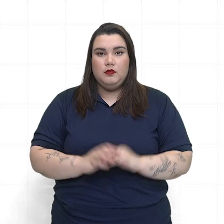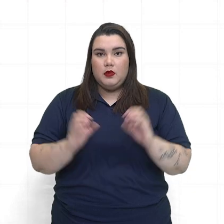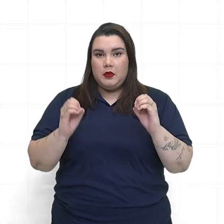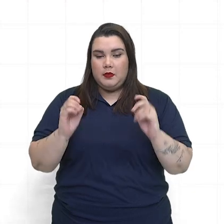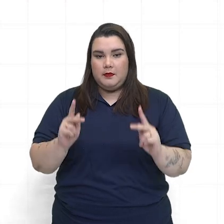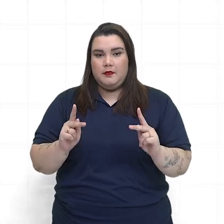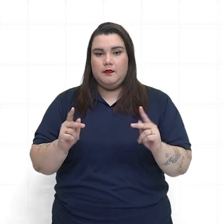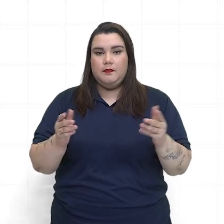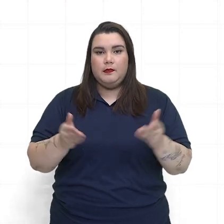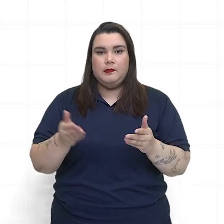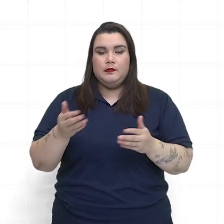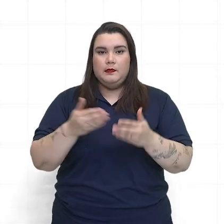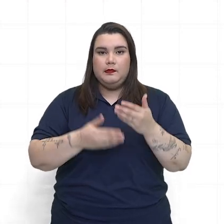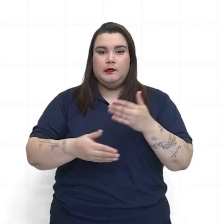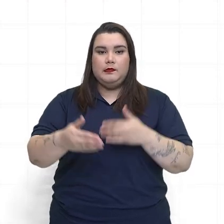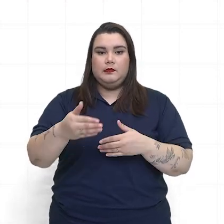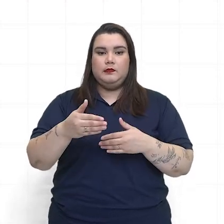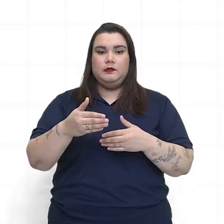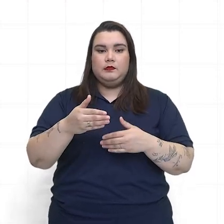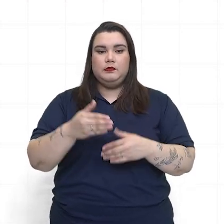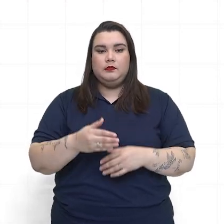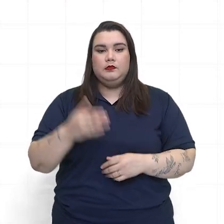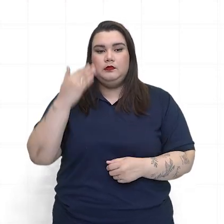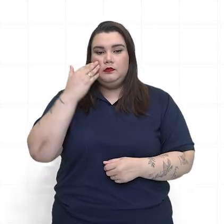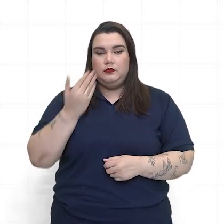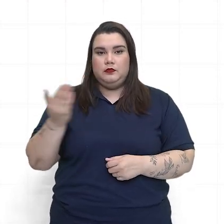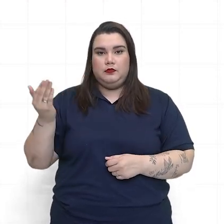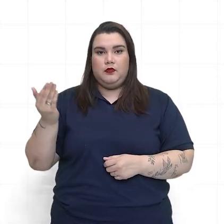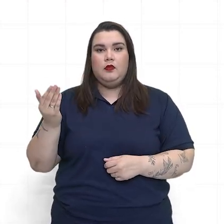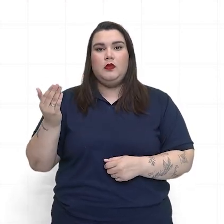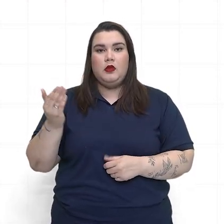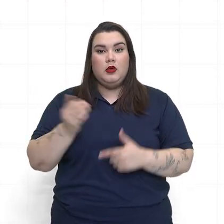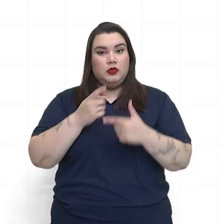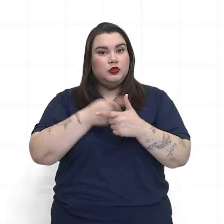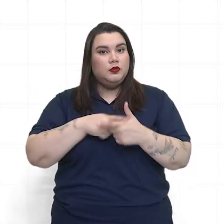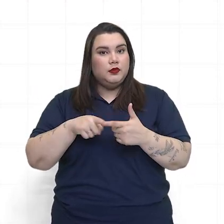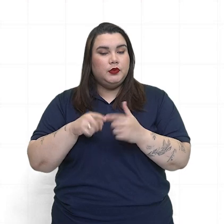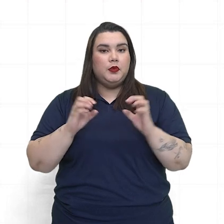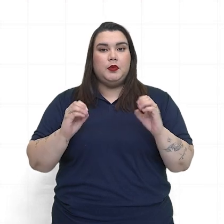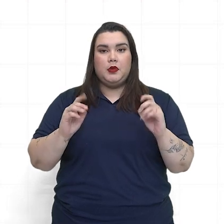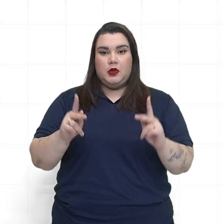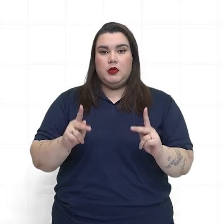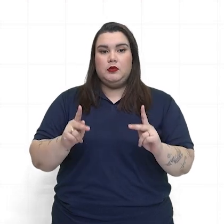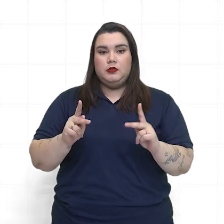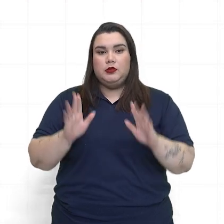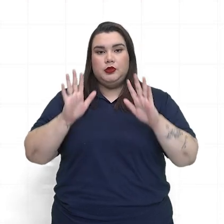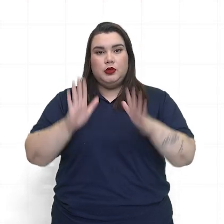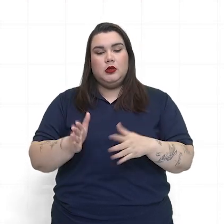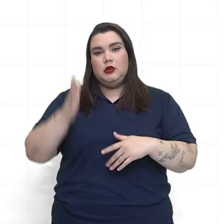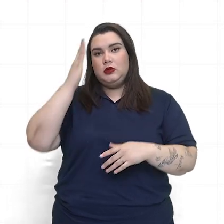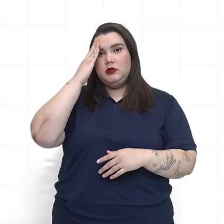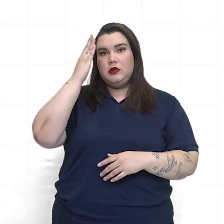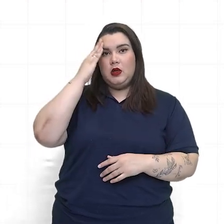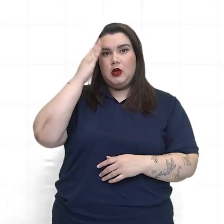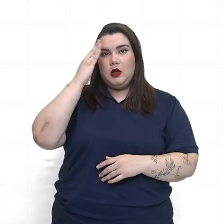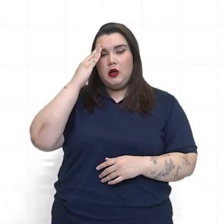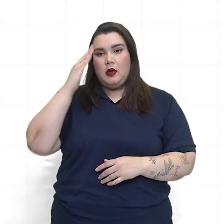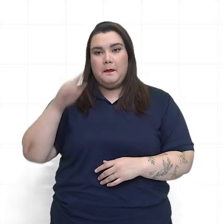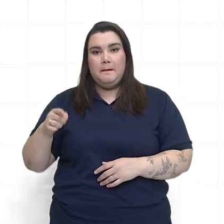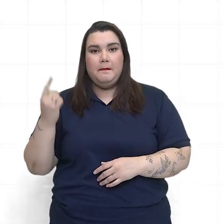Perfeito? Então, vamos continuar estruturando, olha lá. Então, foi dividido, né? Já sabendo que a